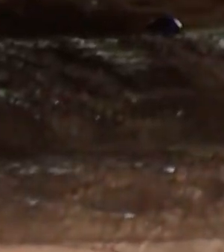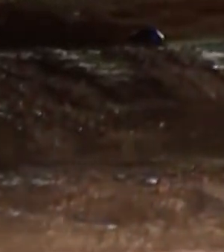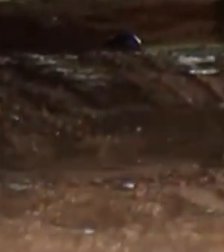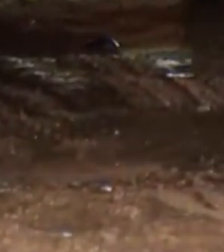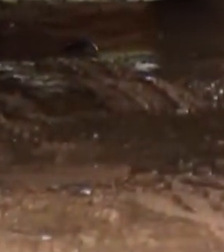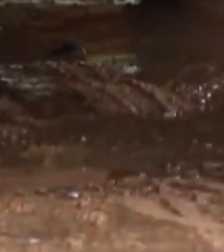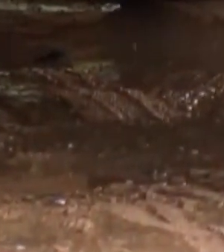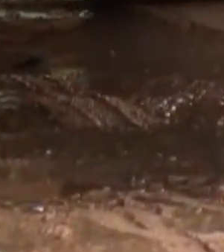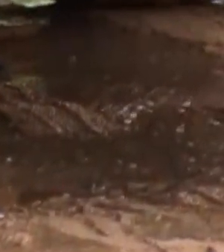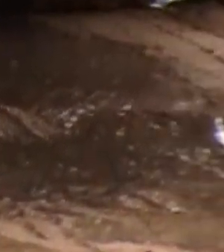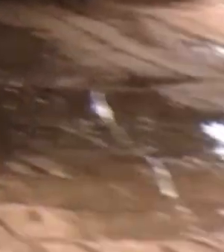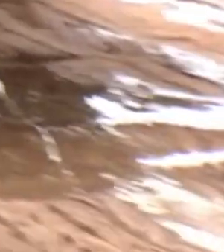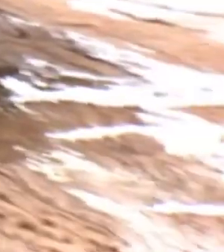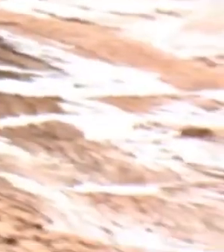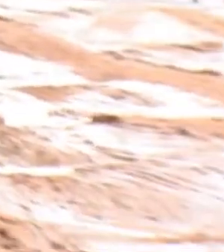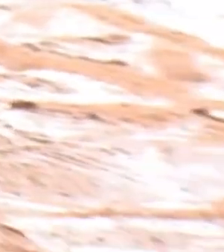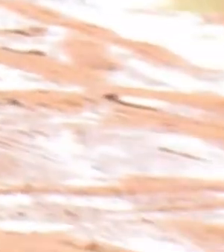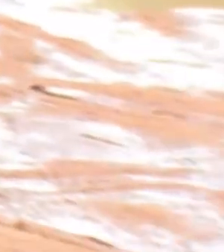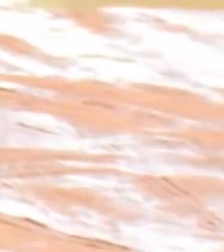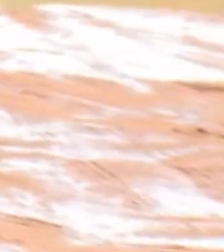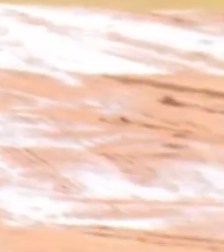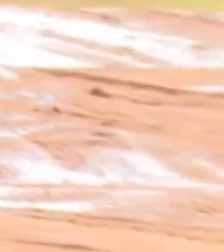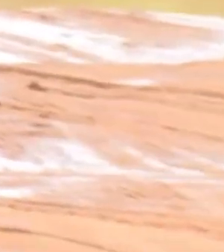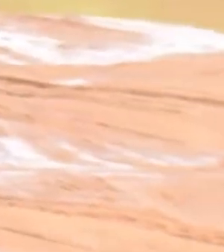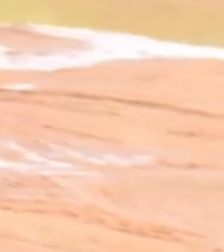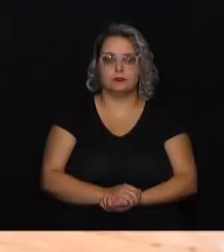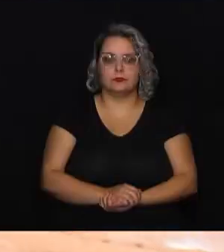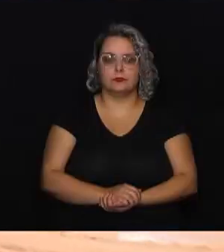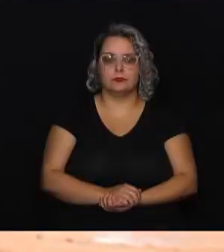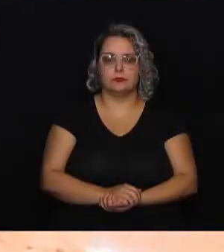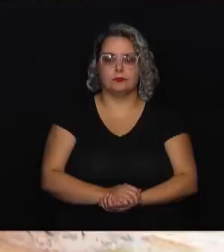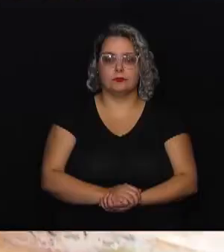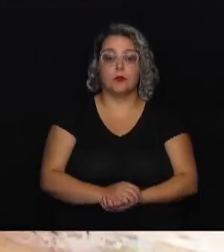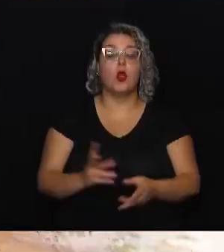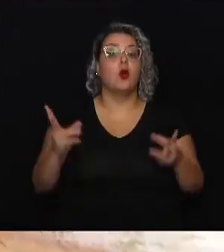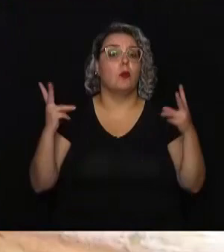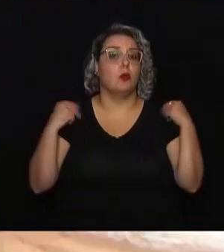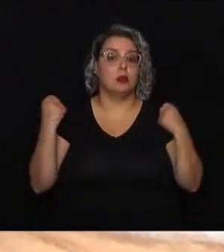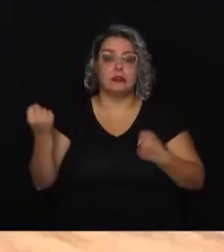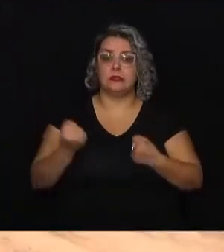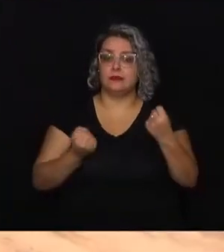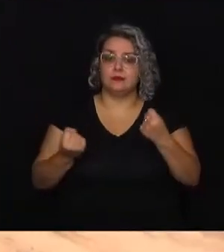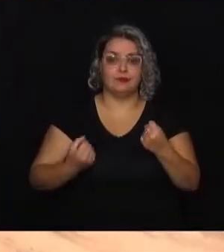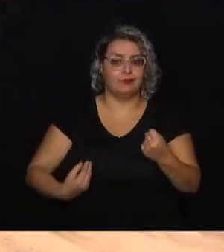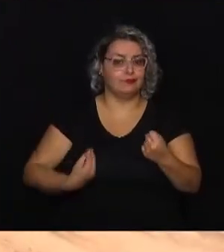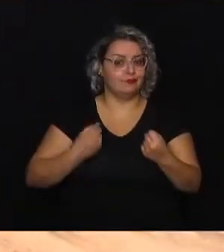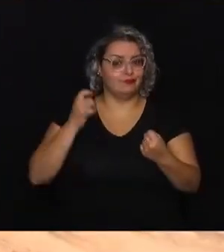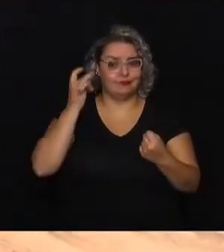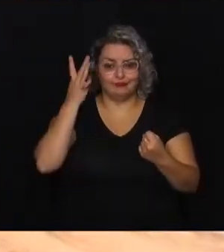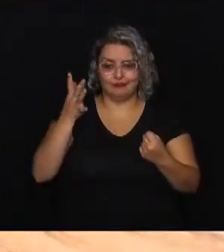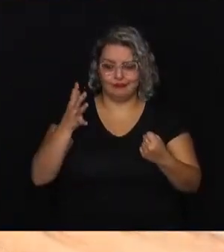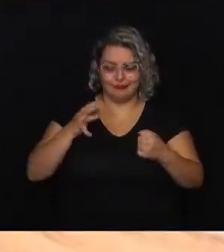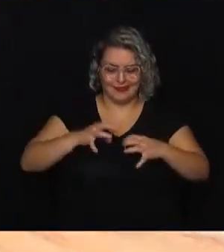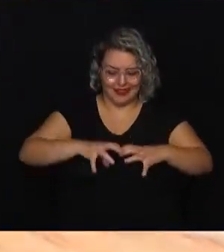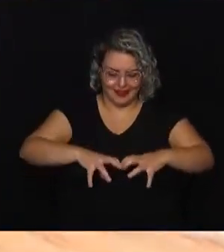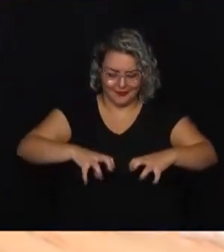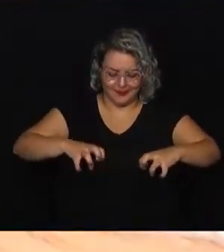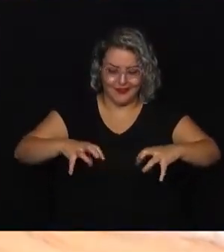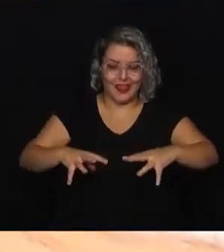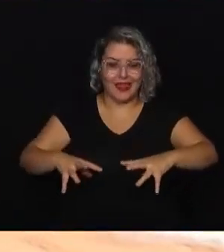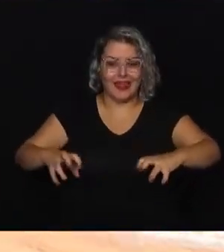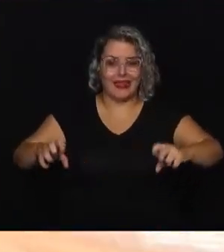O motorista deste ônibus não tem vida fácil no trabalho. A estrada tomada por lama dificulta